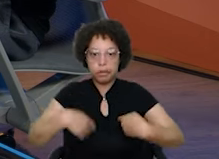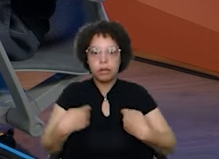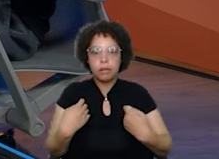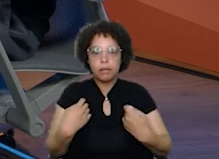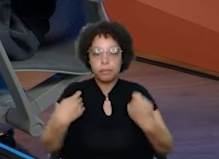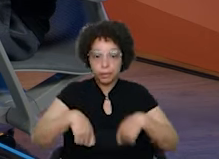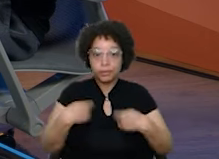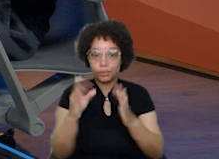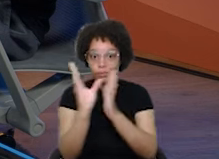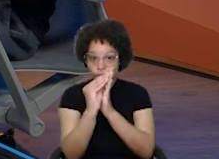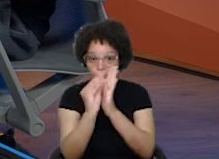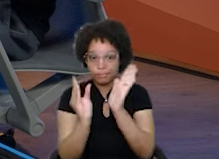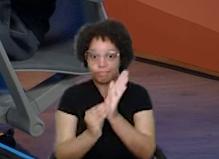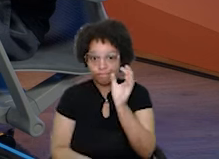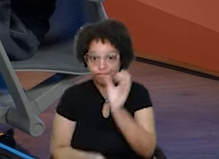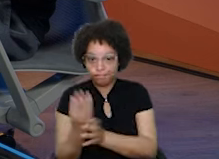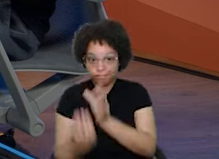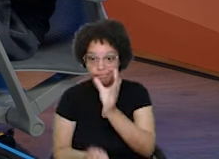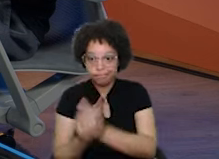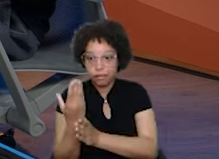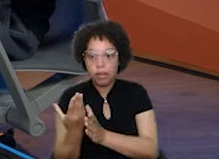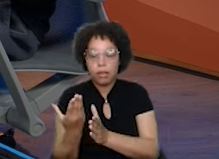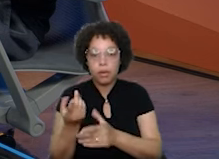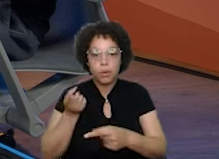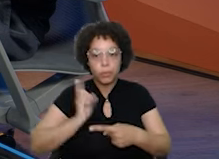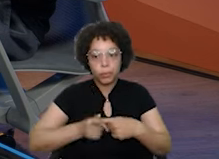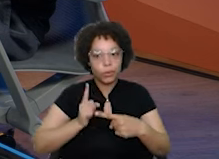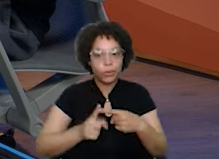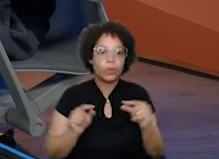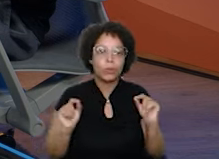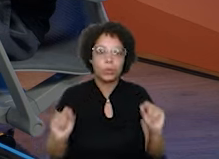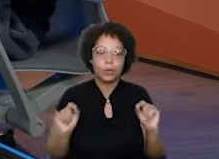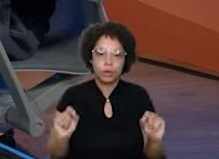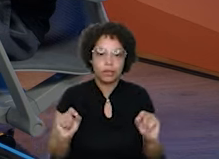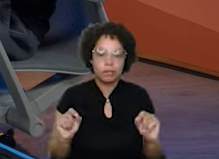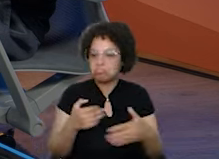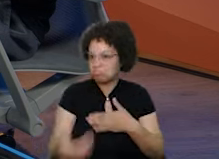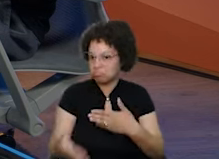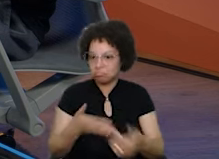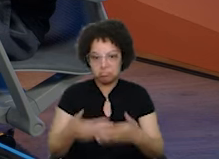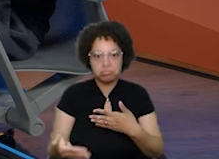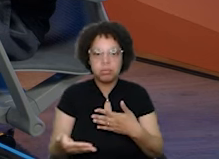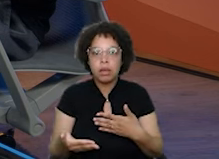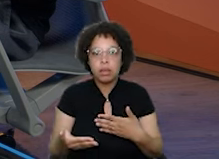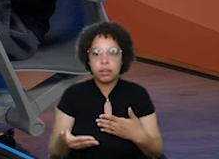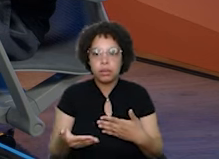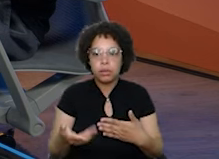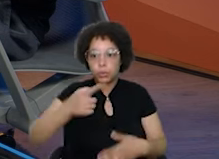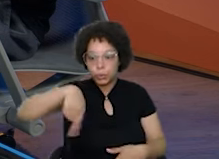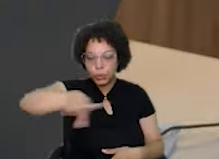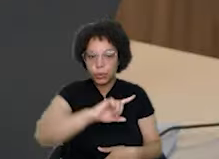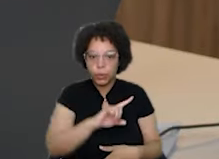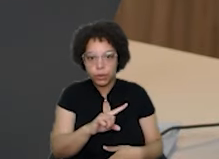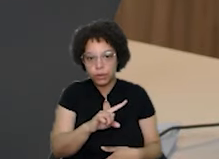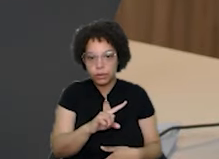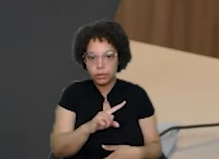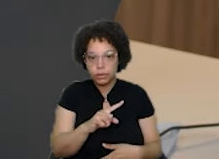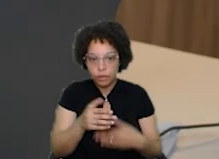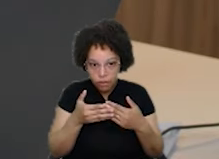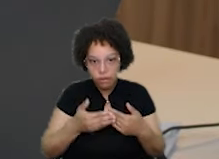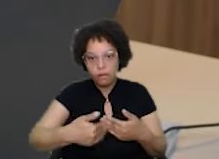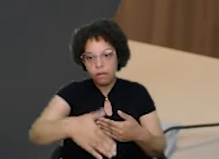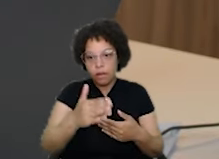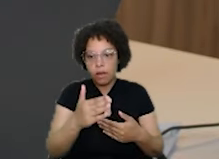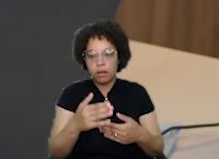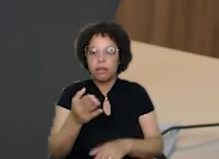conteúdo porque é aquela situação né da mesma forma que eh a gente quando vai para um site ou